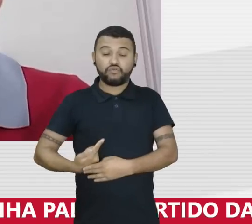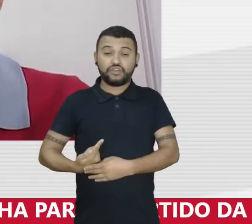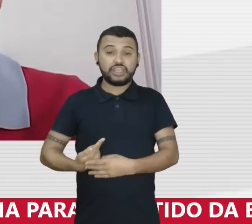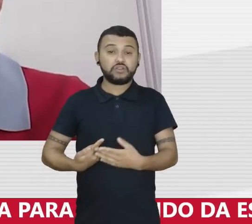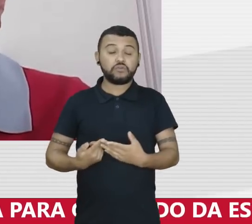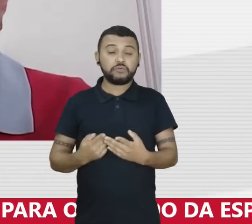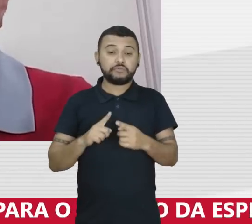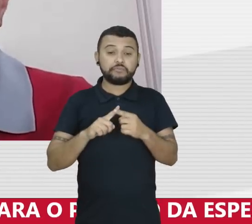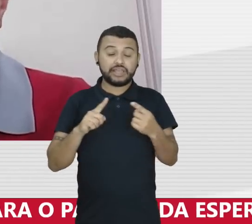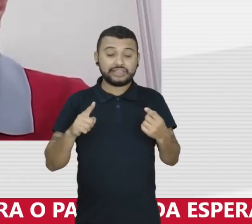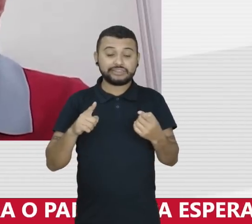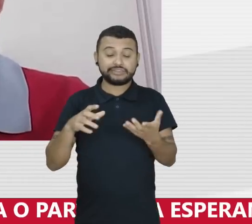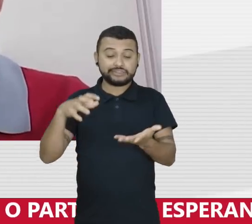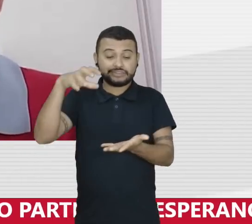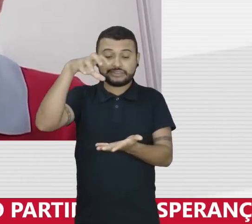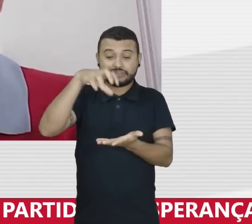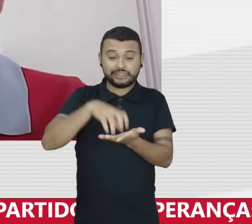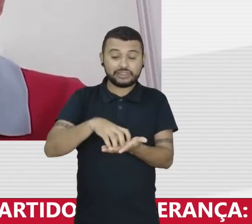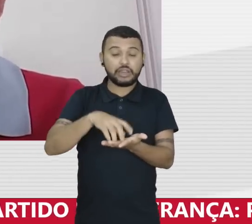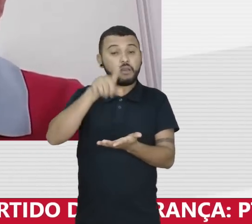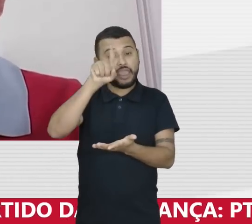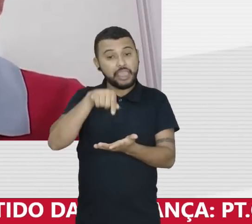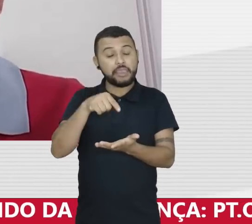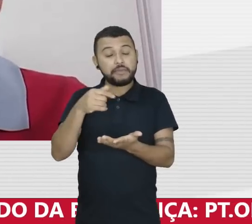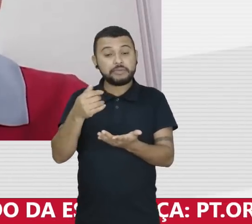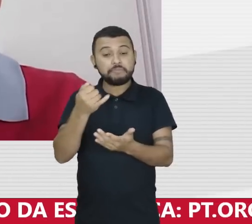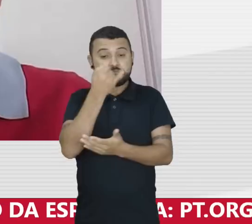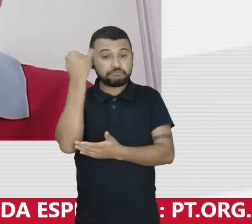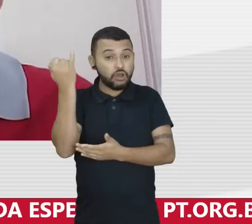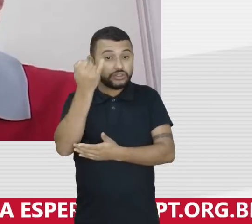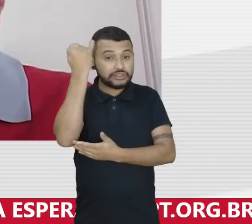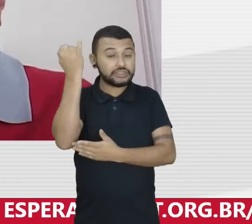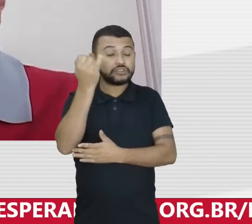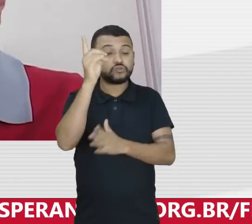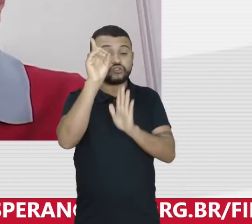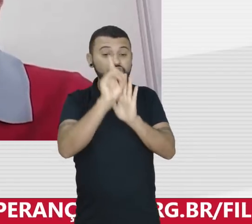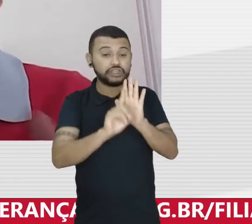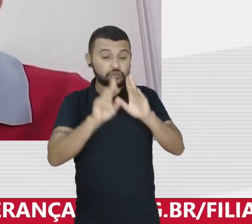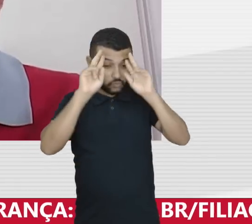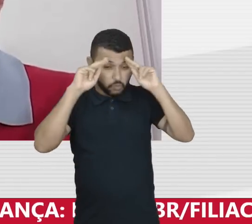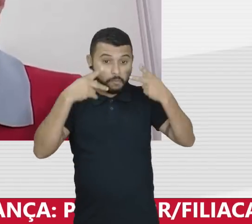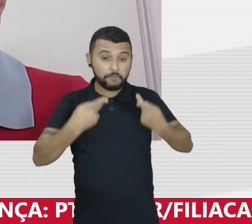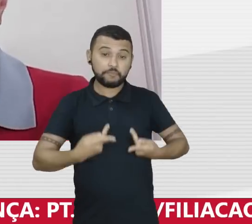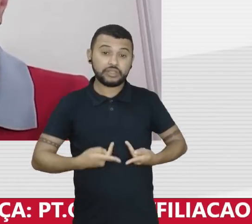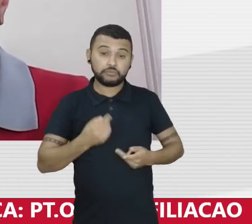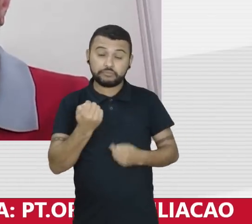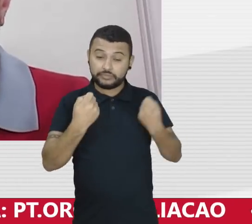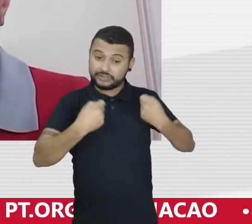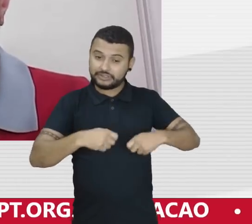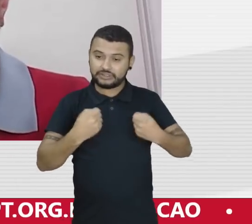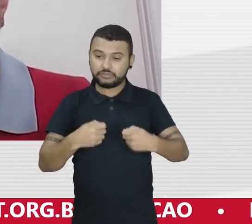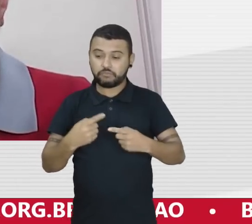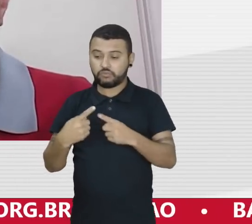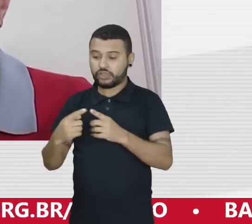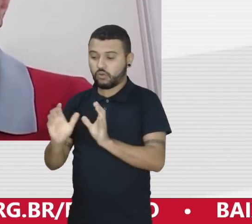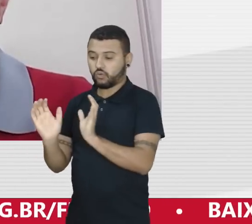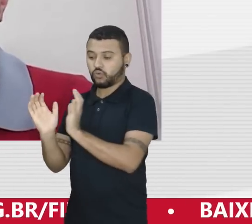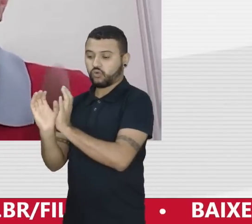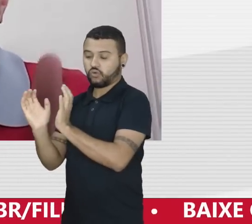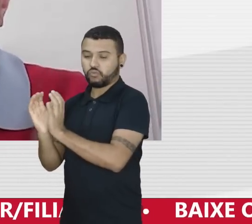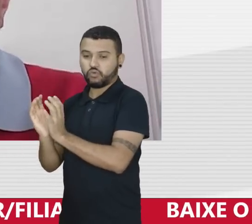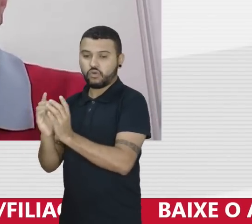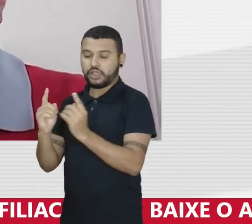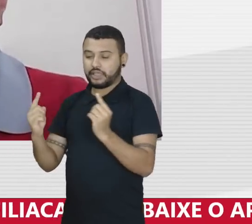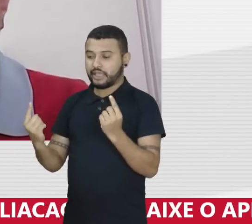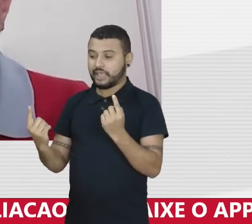a centralidade na defesa dos direitos humanos, dado que os nossos adversários colocaram isso